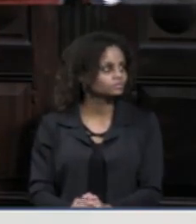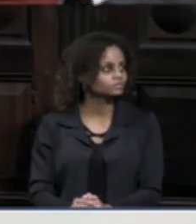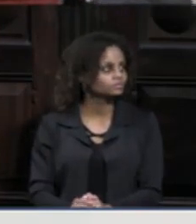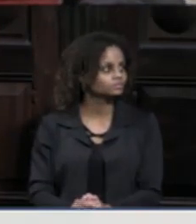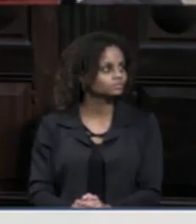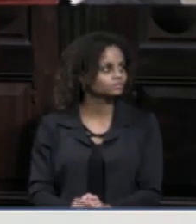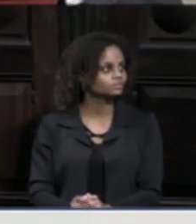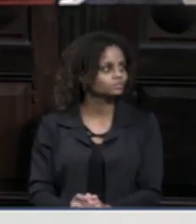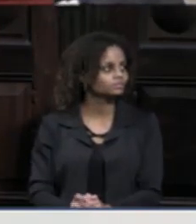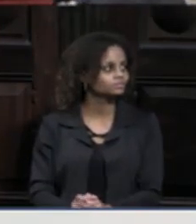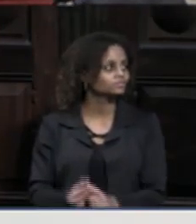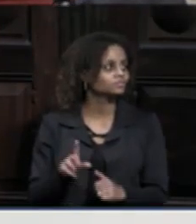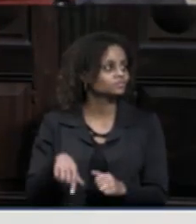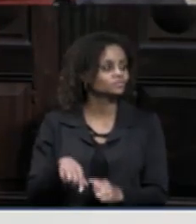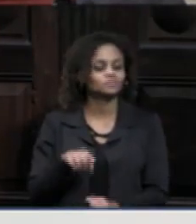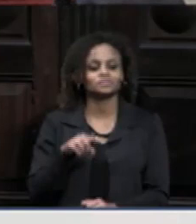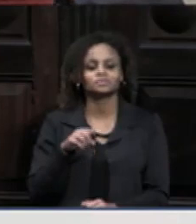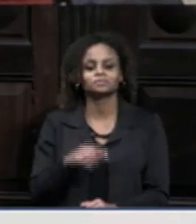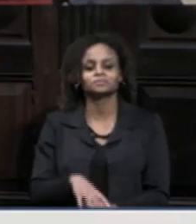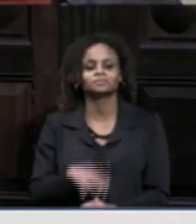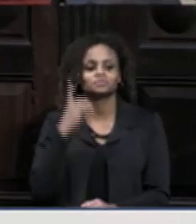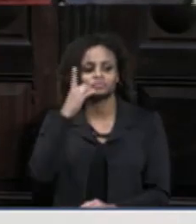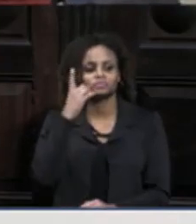O Mink também tem falado isso.